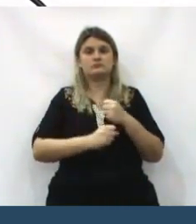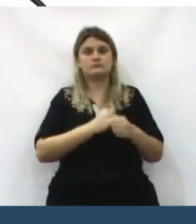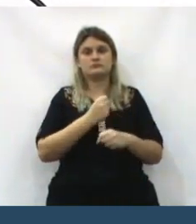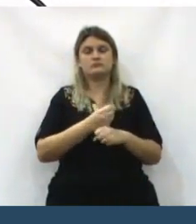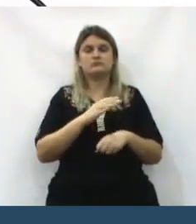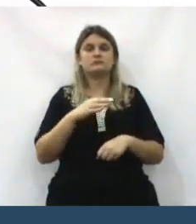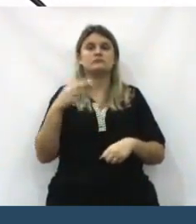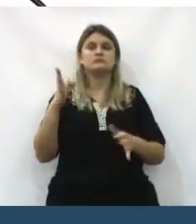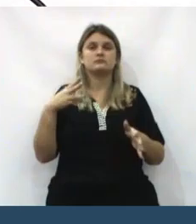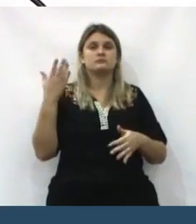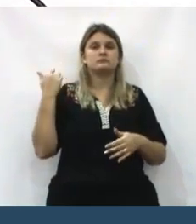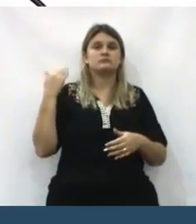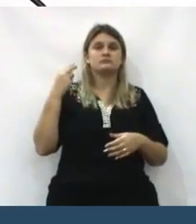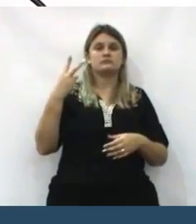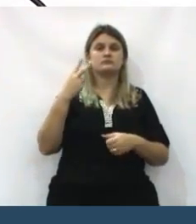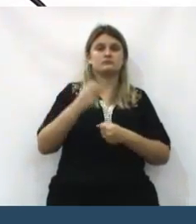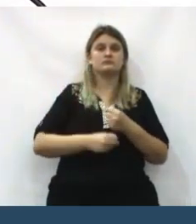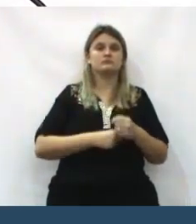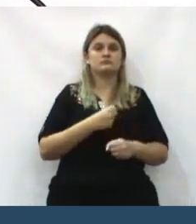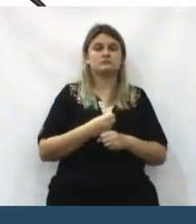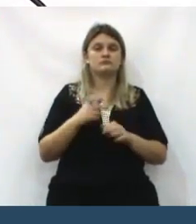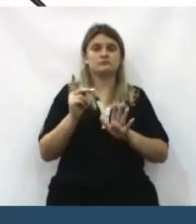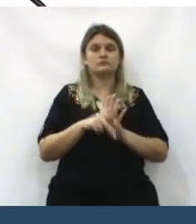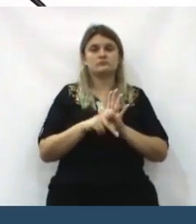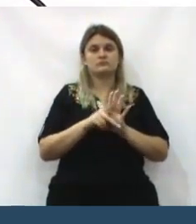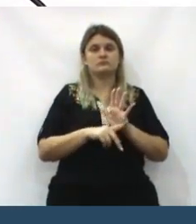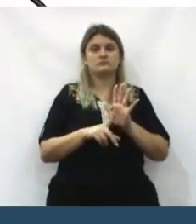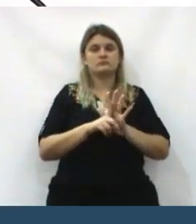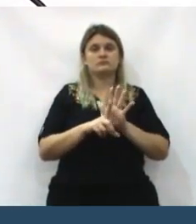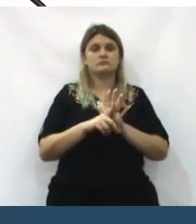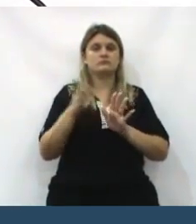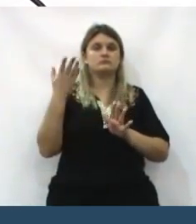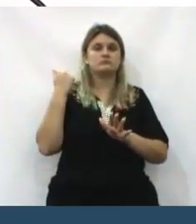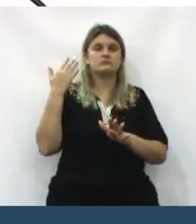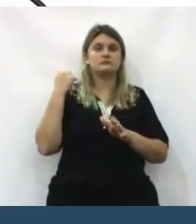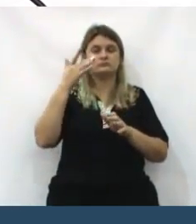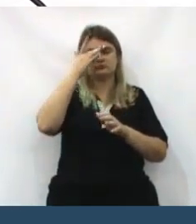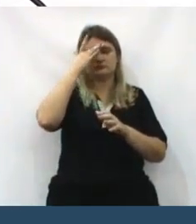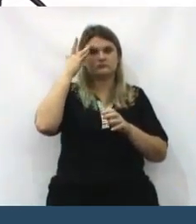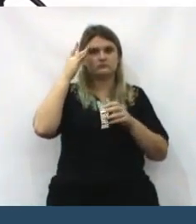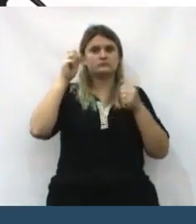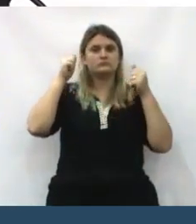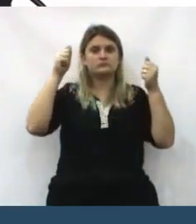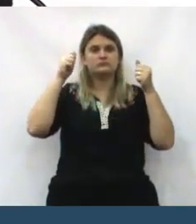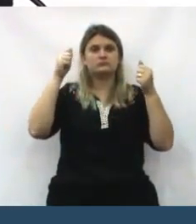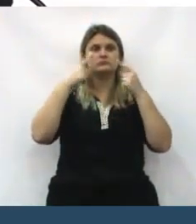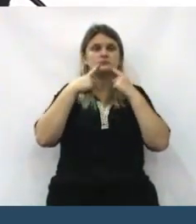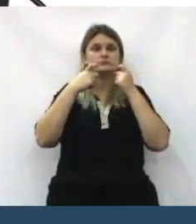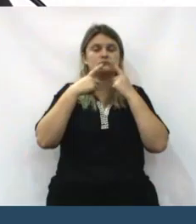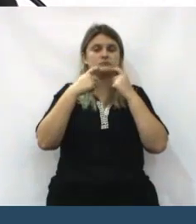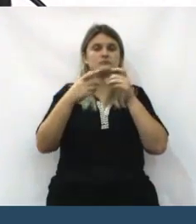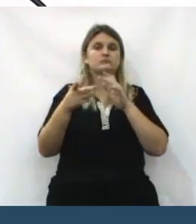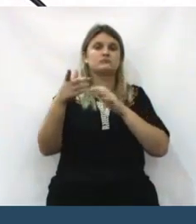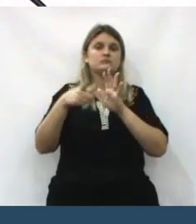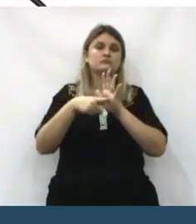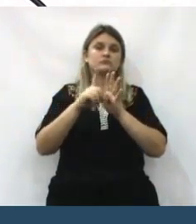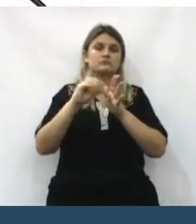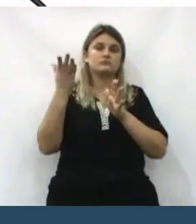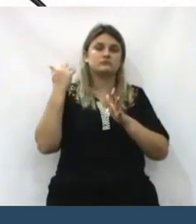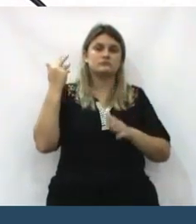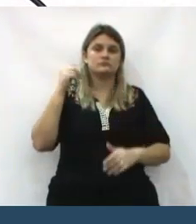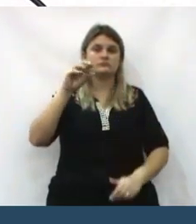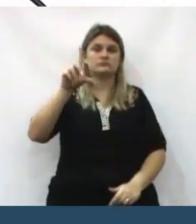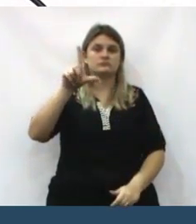a segunda vez e mais de 2 anos a primeira vez. O projeto foi apresentado antes das manifestações gerais de 2013, antes